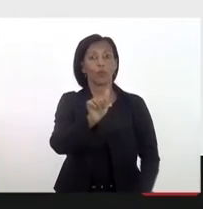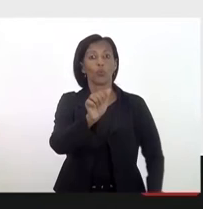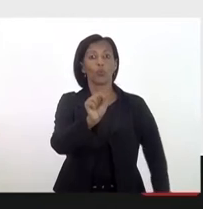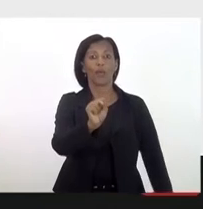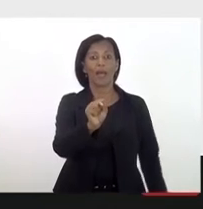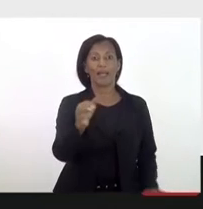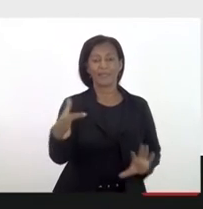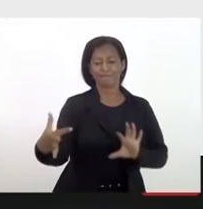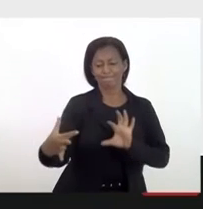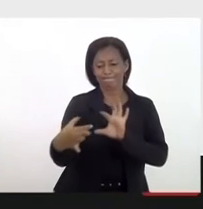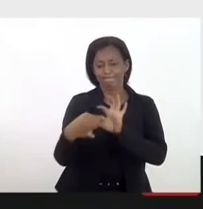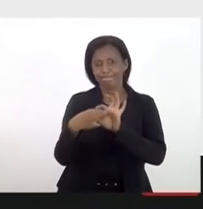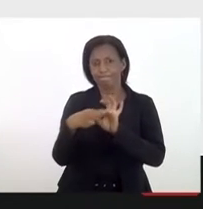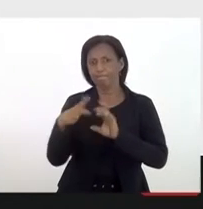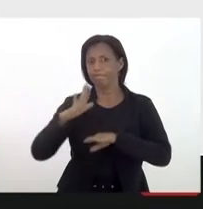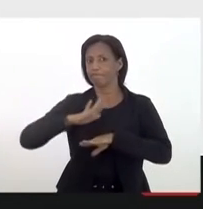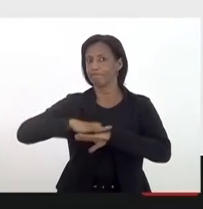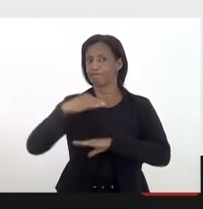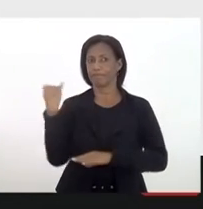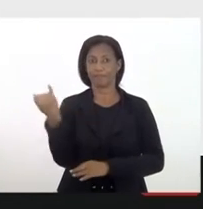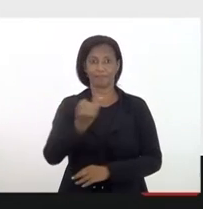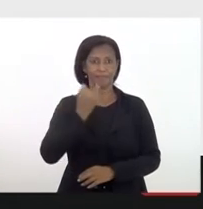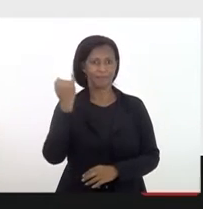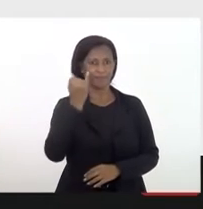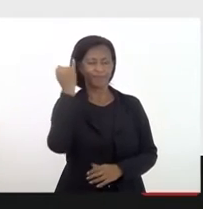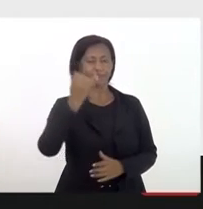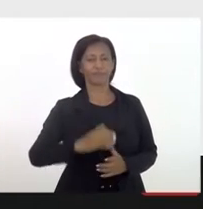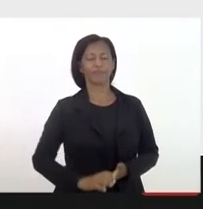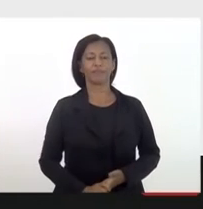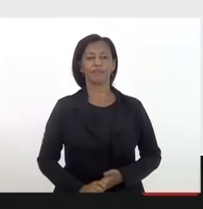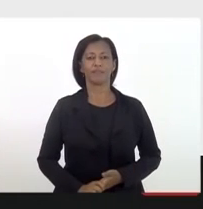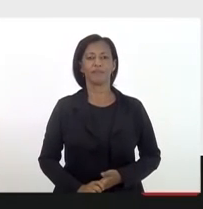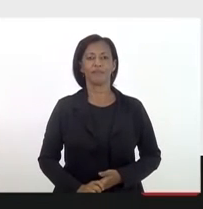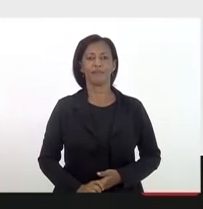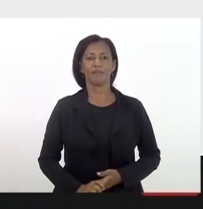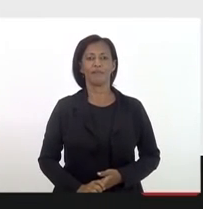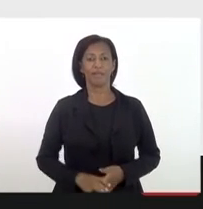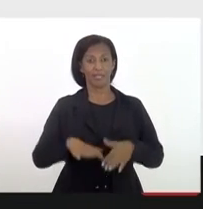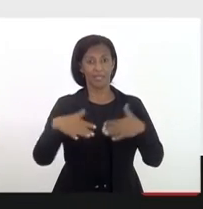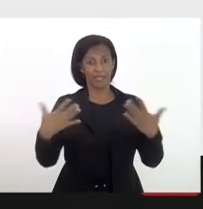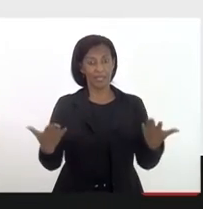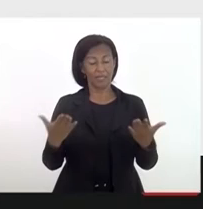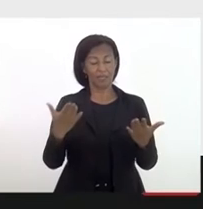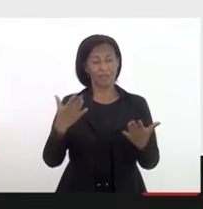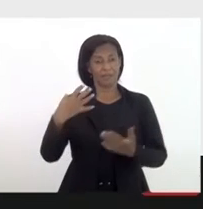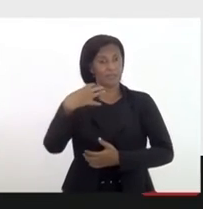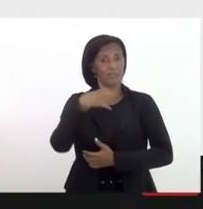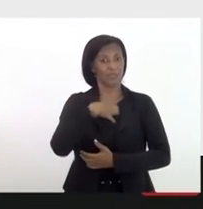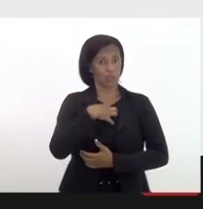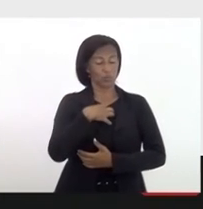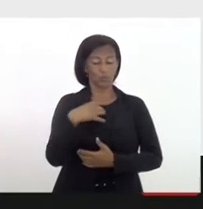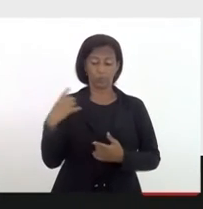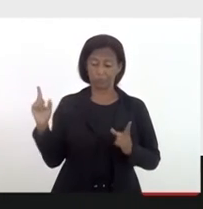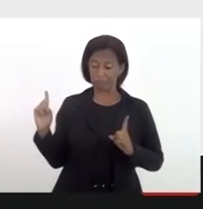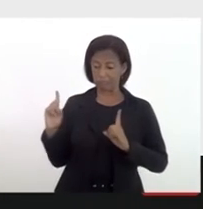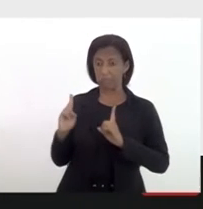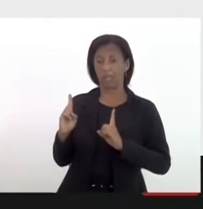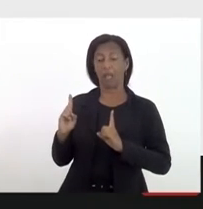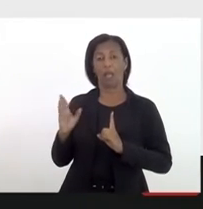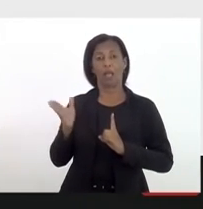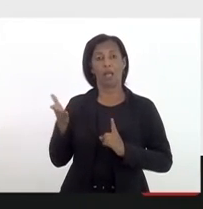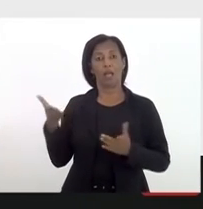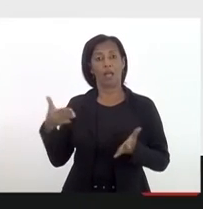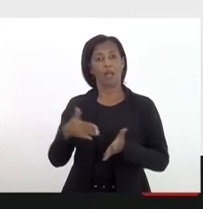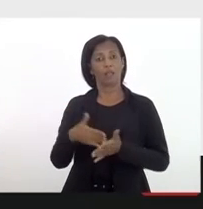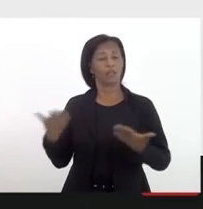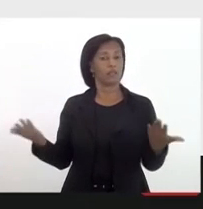o elo mais importante da cadeia. E aí, nesse sentido, até hoje,